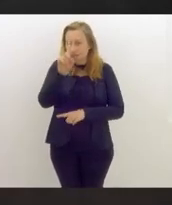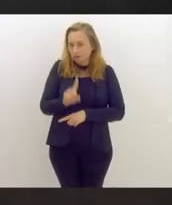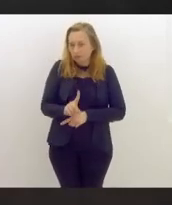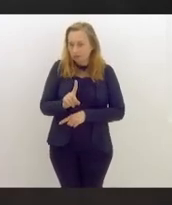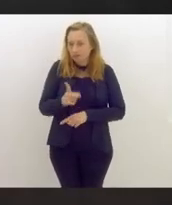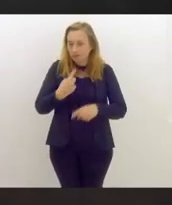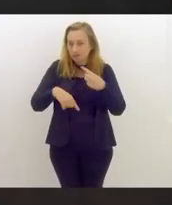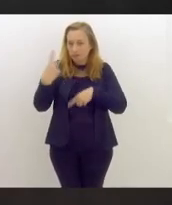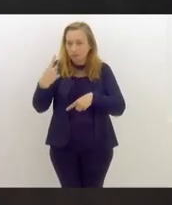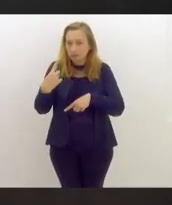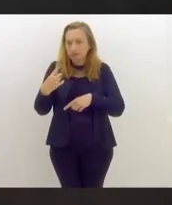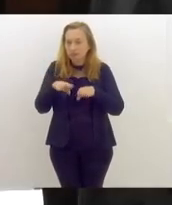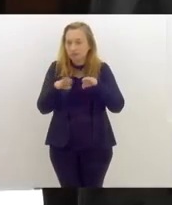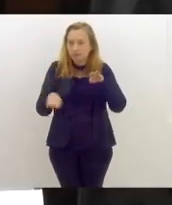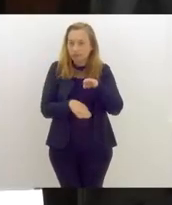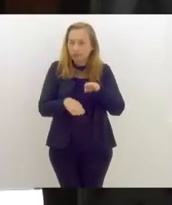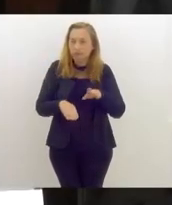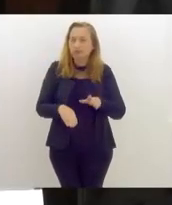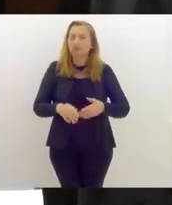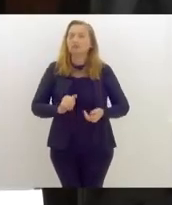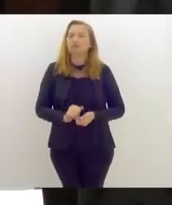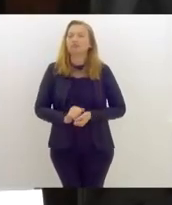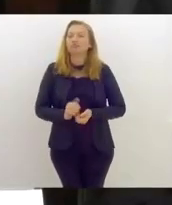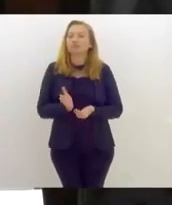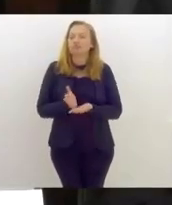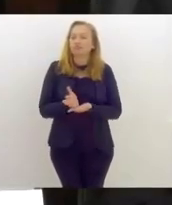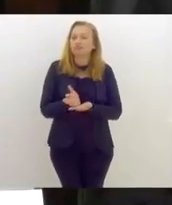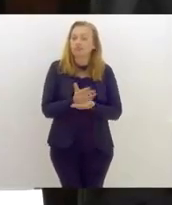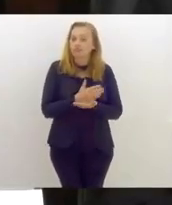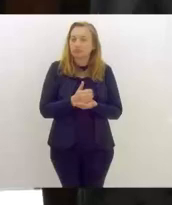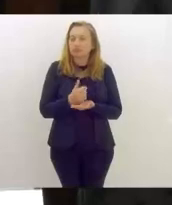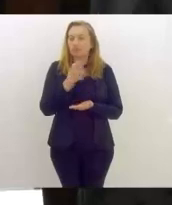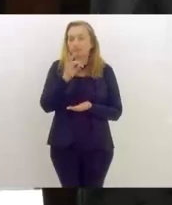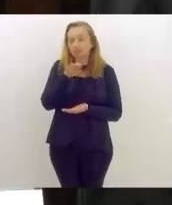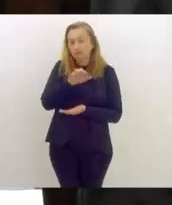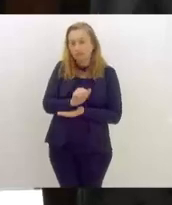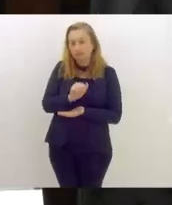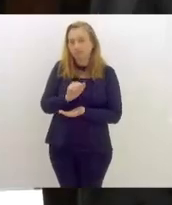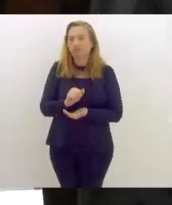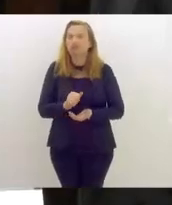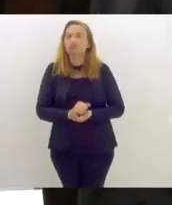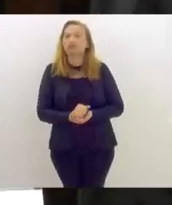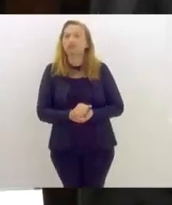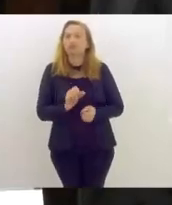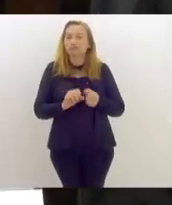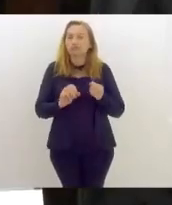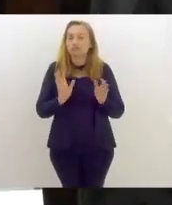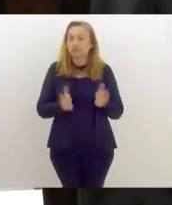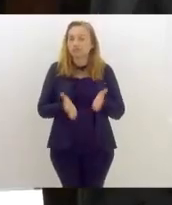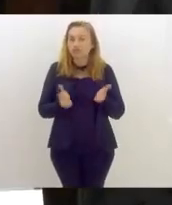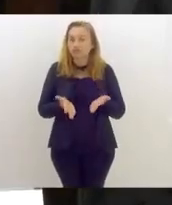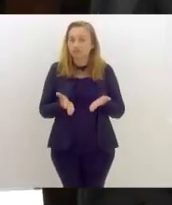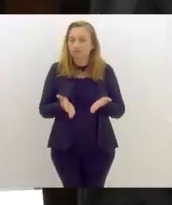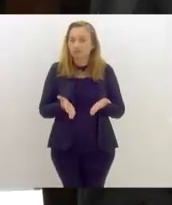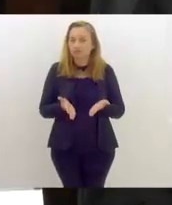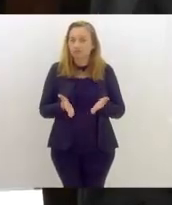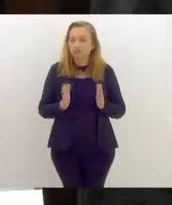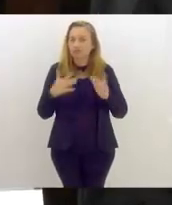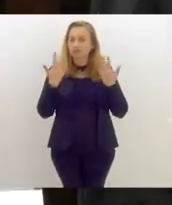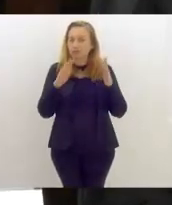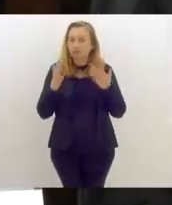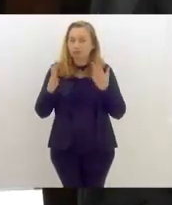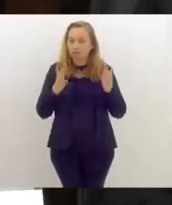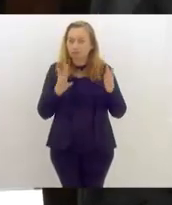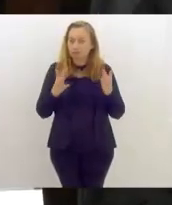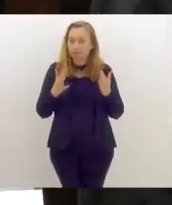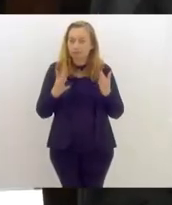e com a superação da desigualdade pega a cassação fotos raciais Então o que nós estamos fazendo hoje aqui é festejando